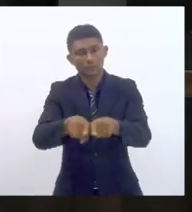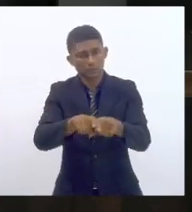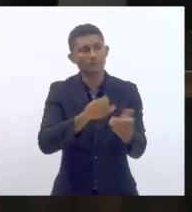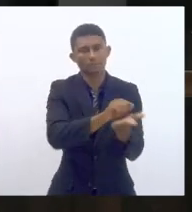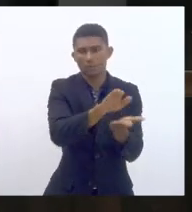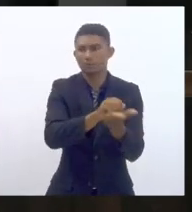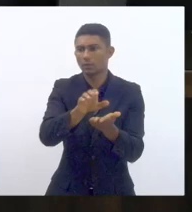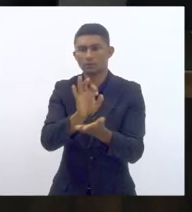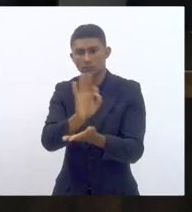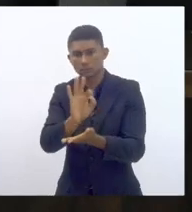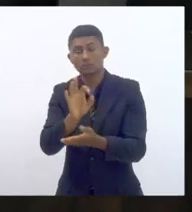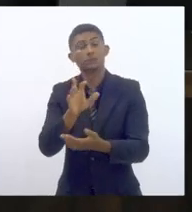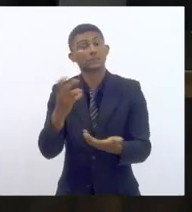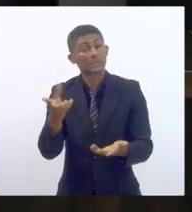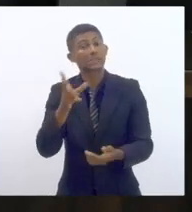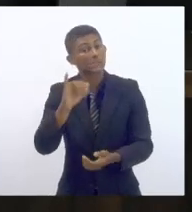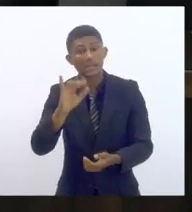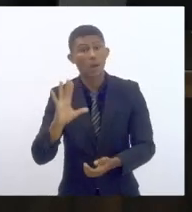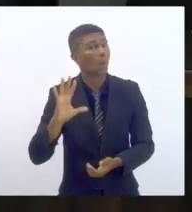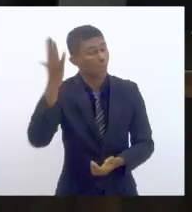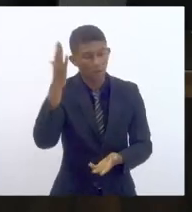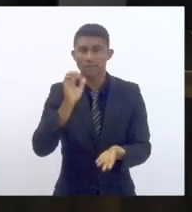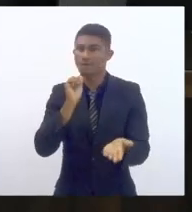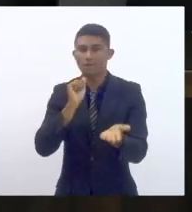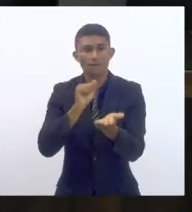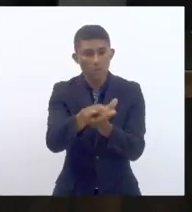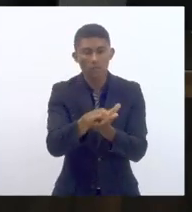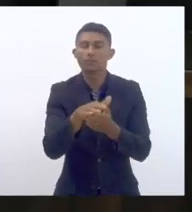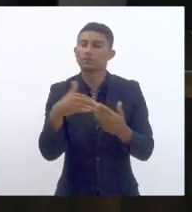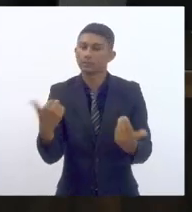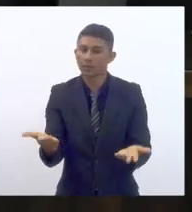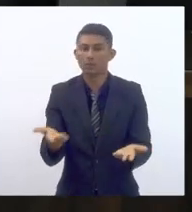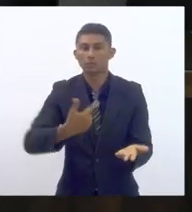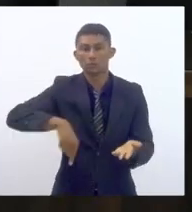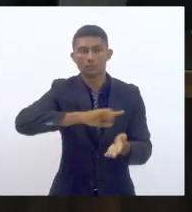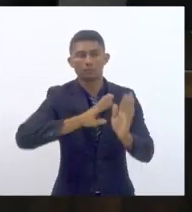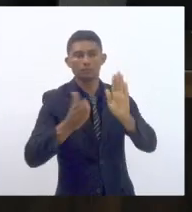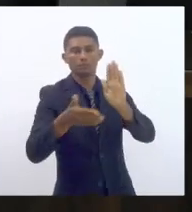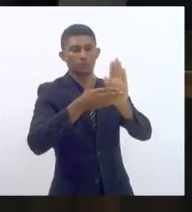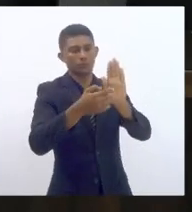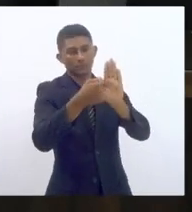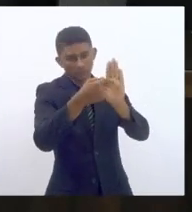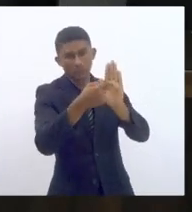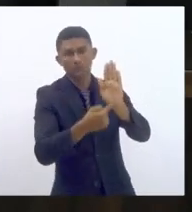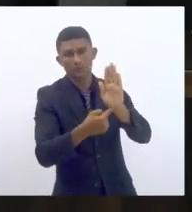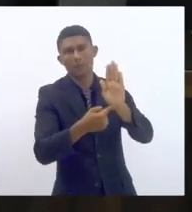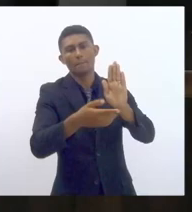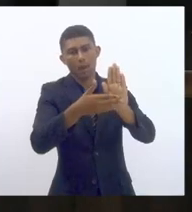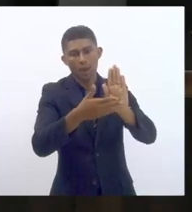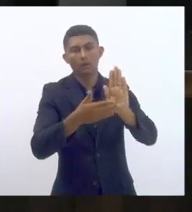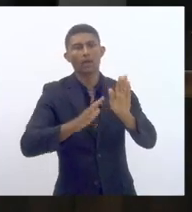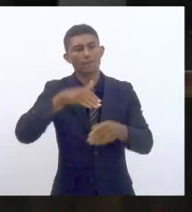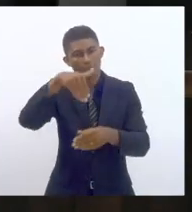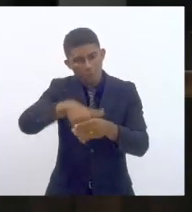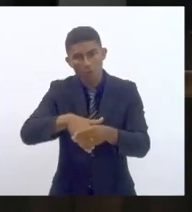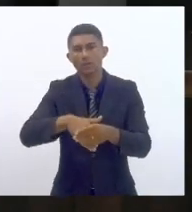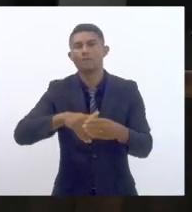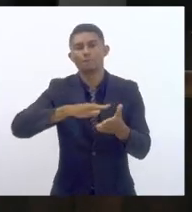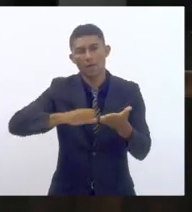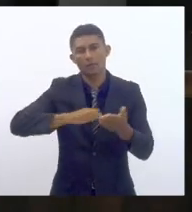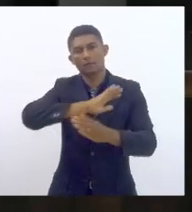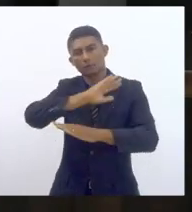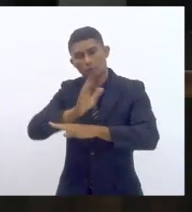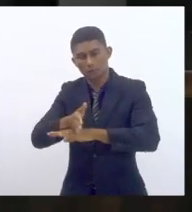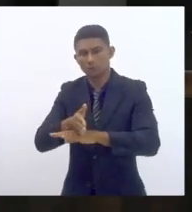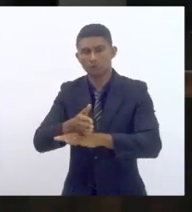líder do governo se comprometeu de trazer o veto, eu ponho na pauta e a gente derruba o veto. Esse é o acordo, ok, Gustavo?